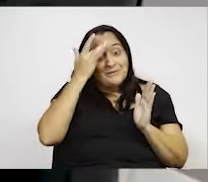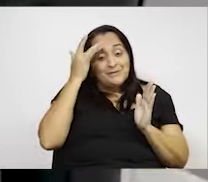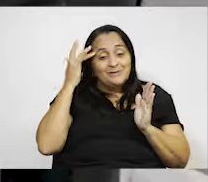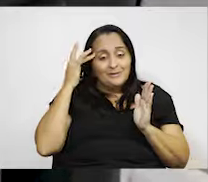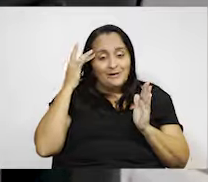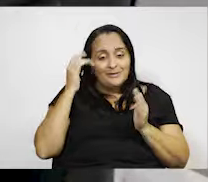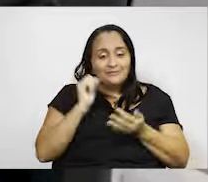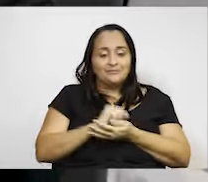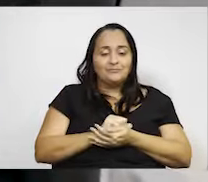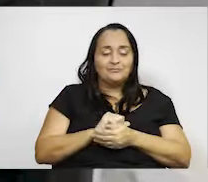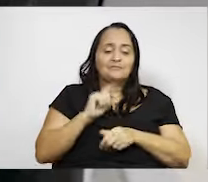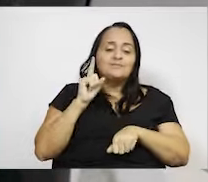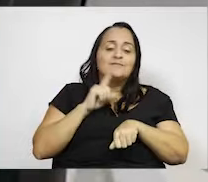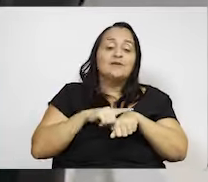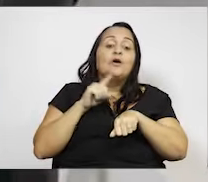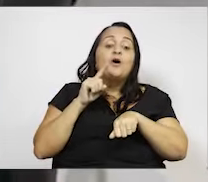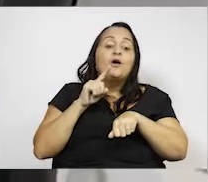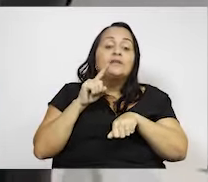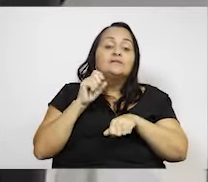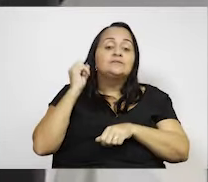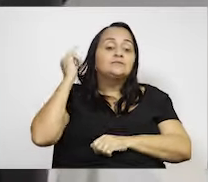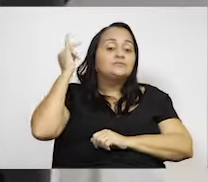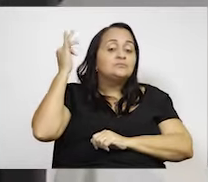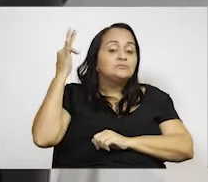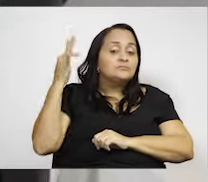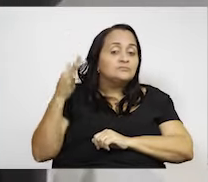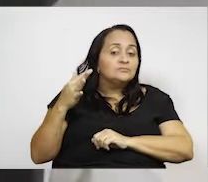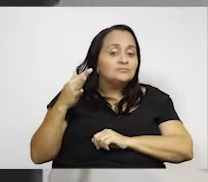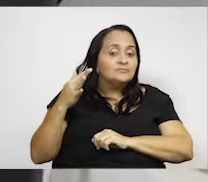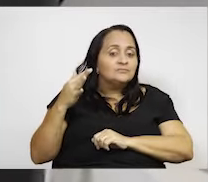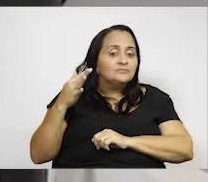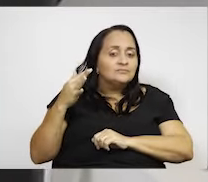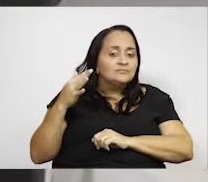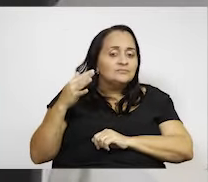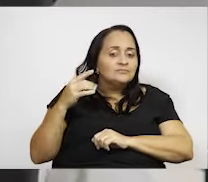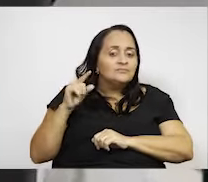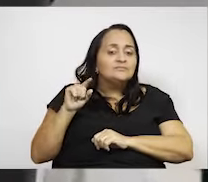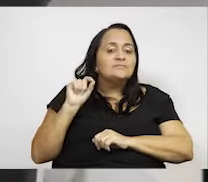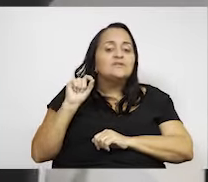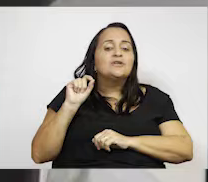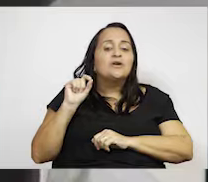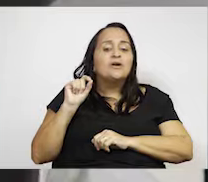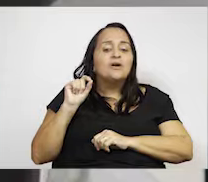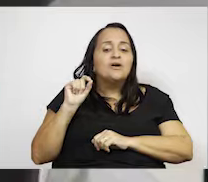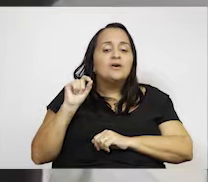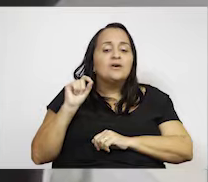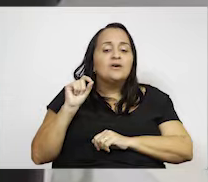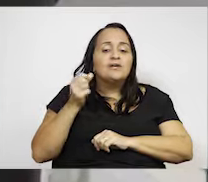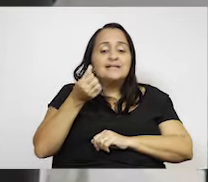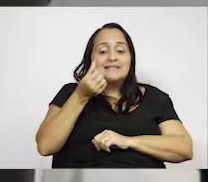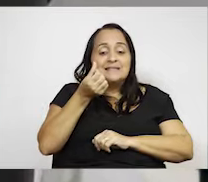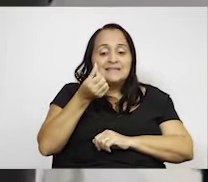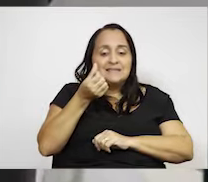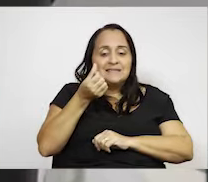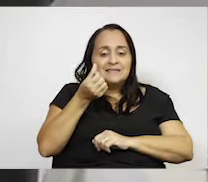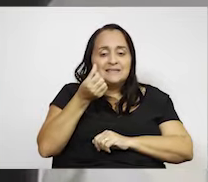o jornal começou que horas que a gente falou? Quem foi a primeira pessoa que chegou no jornal, lembram? Que